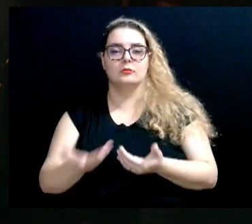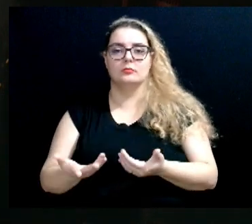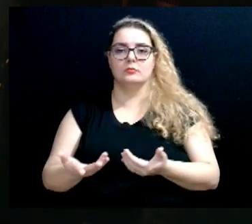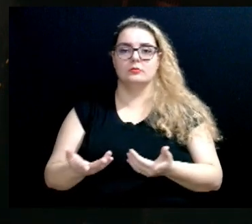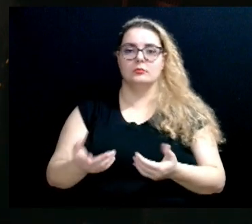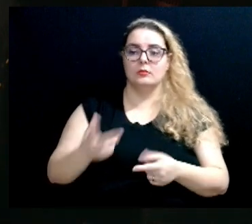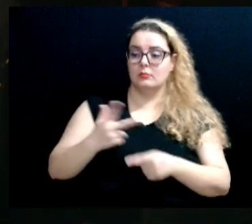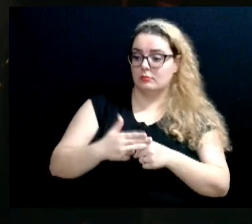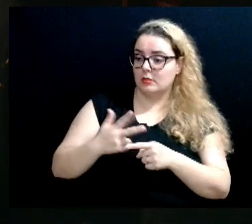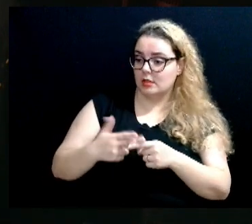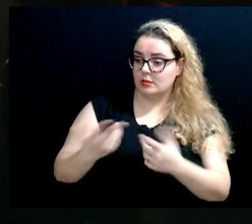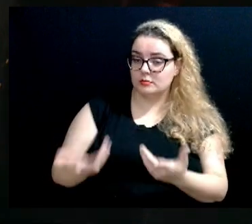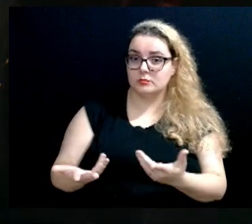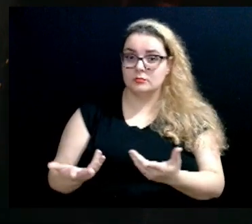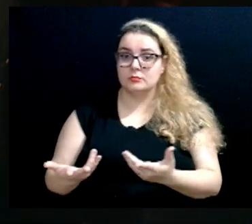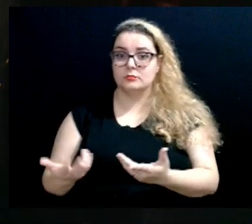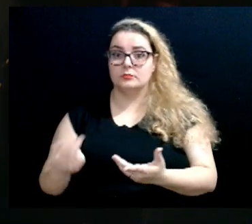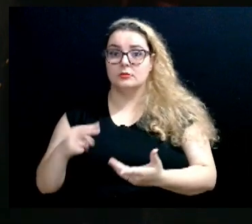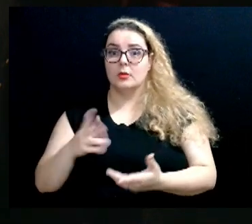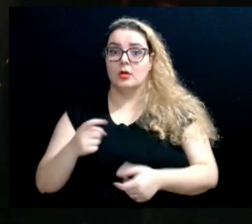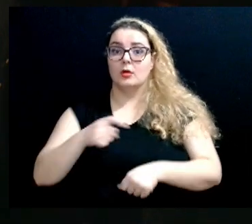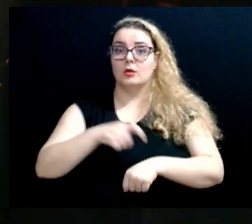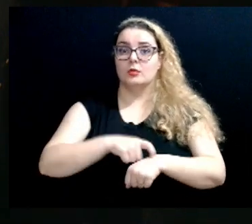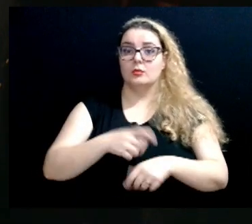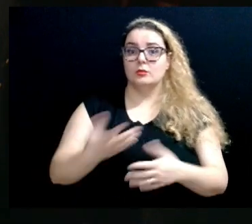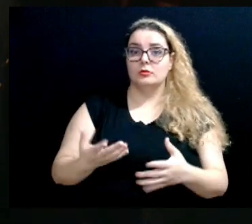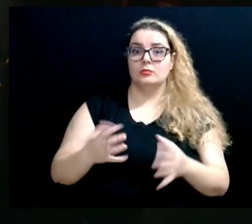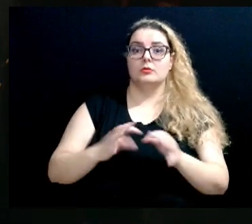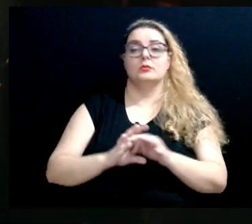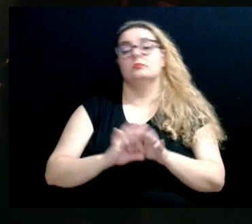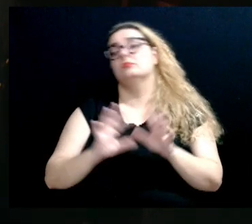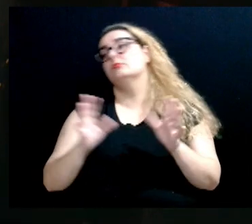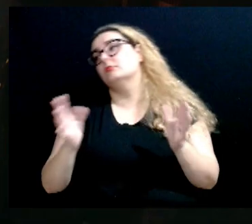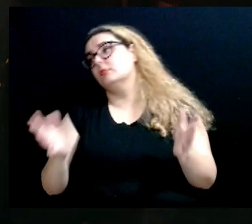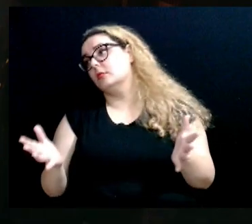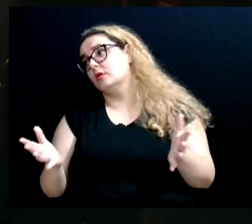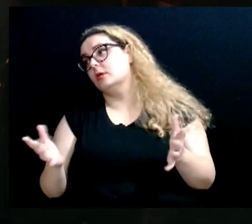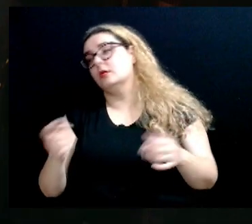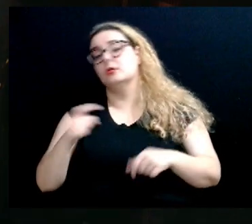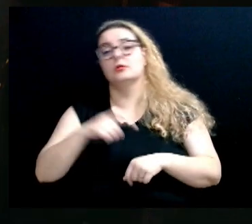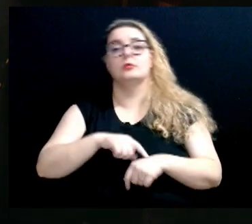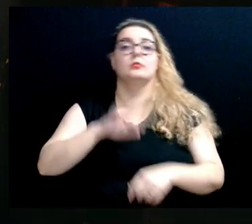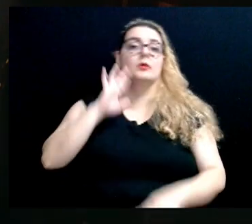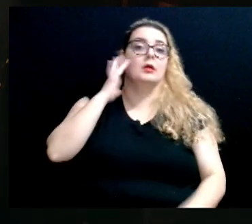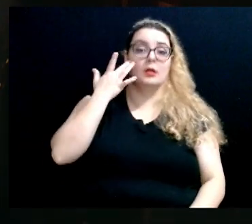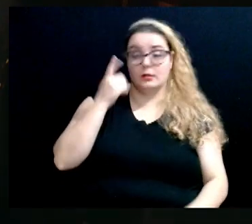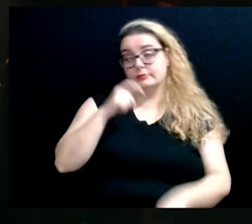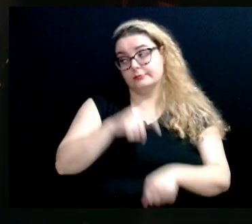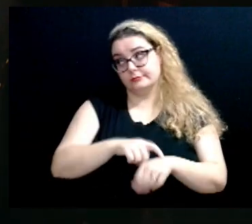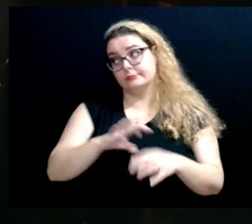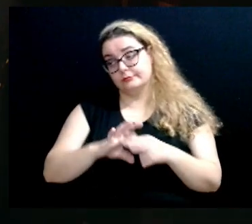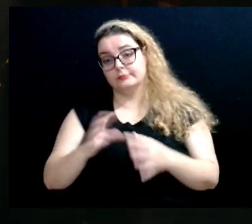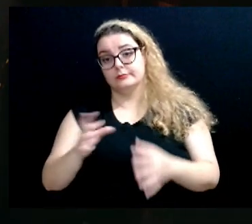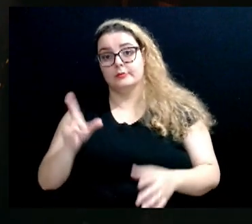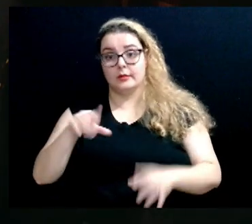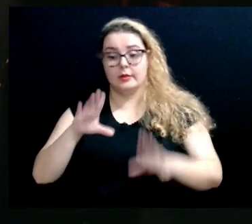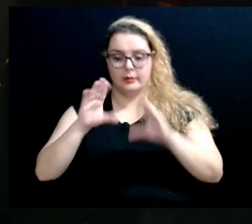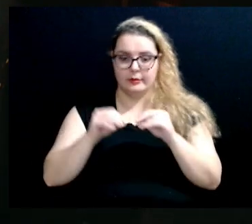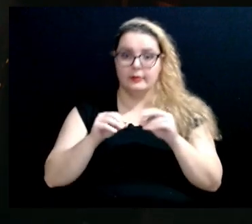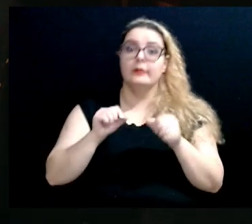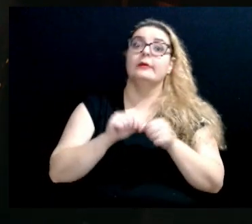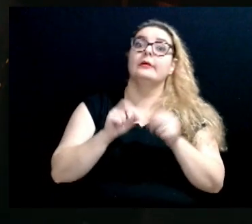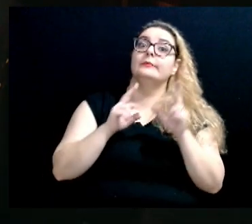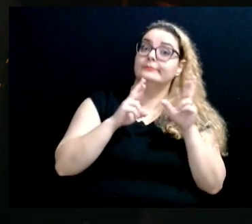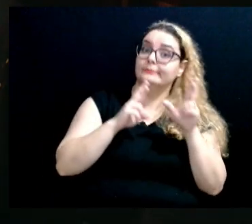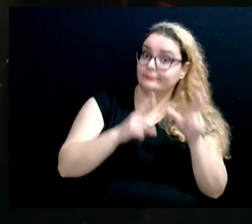ou com um tempo de liberdade, né? Um tempo que a gente acha que está tendo liberdade, que é a noite, que foi feita para dormir, e a gente